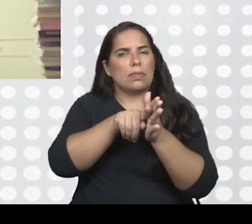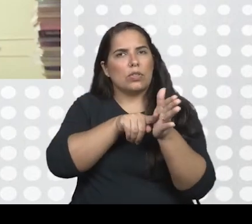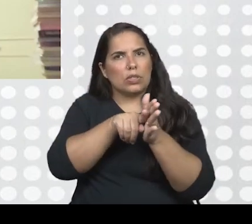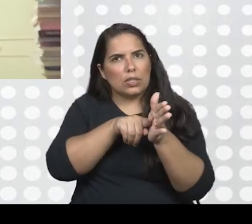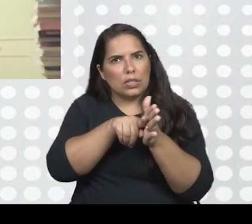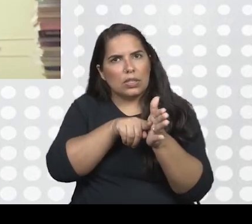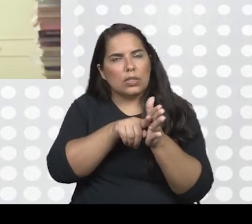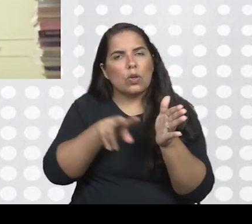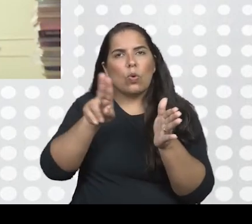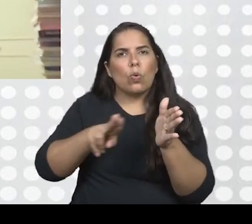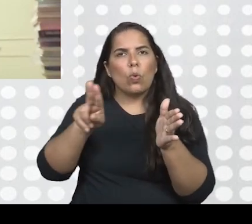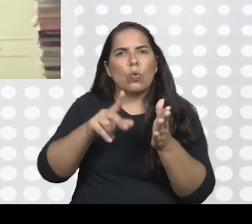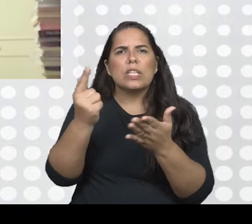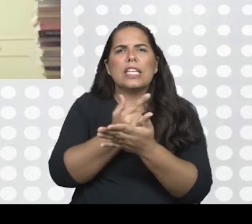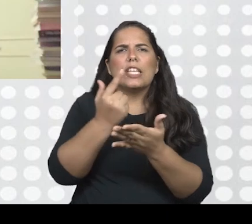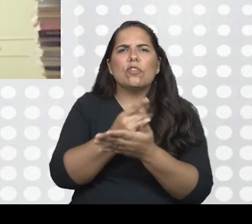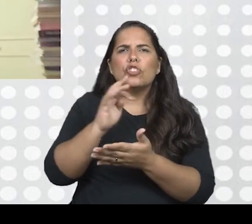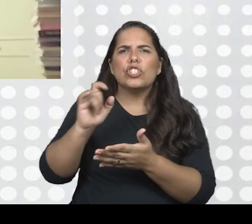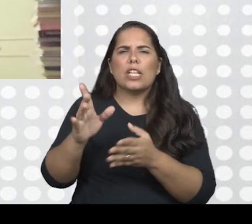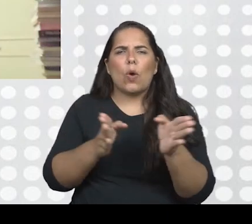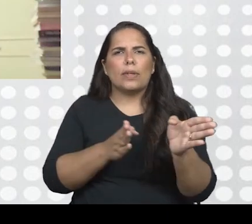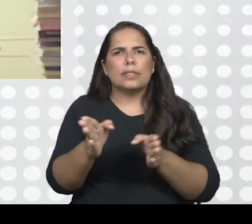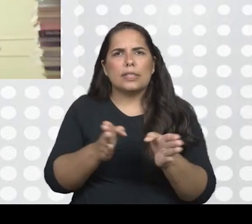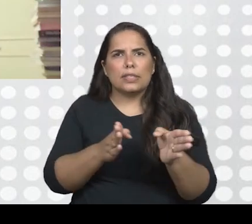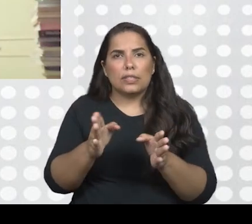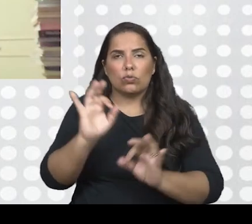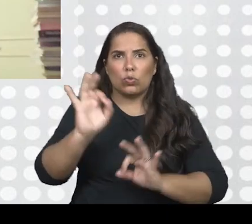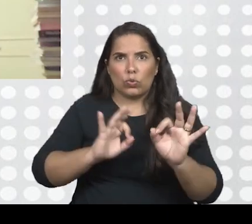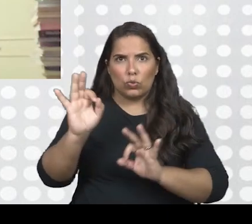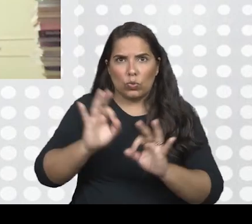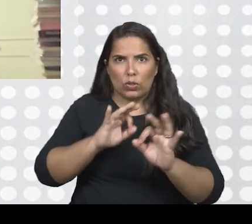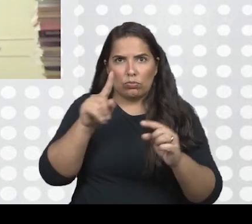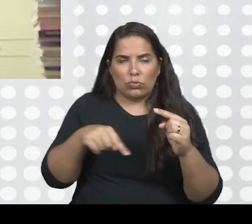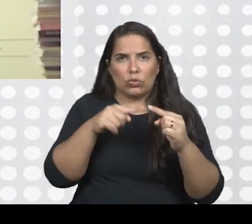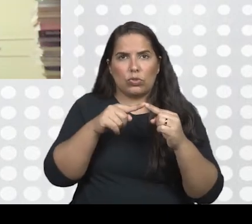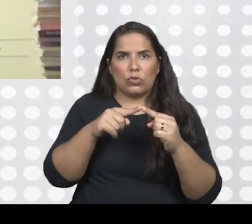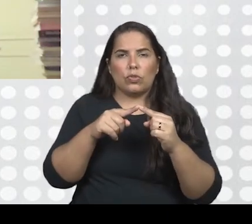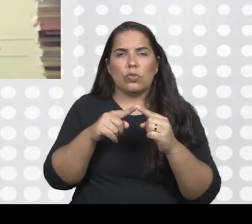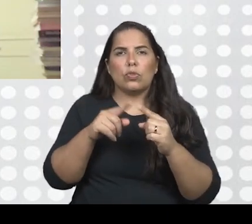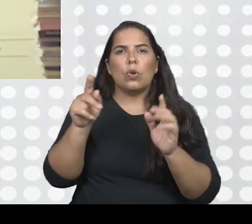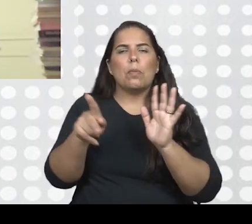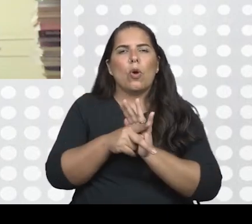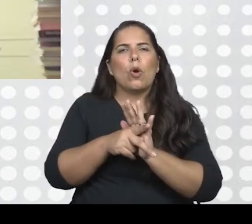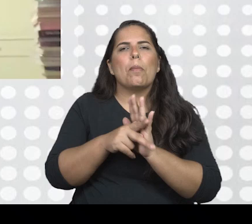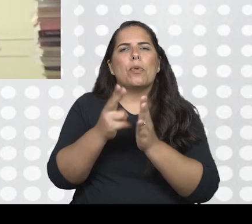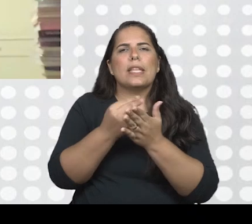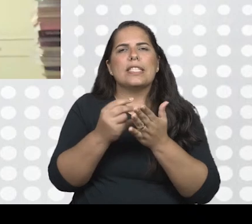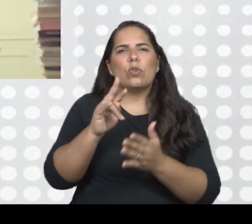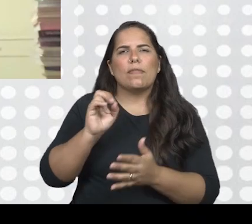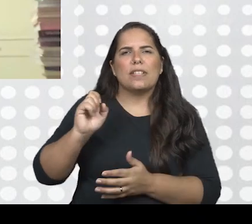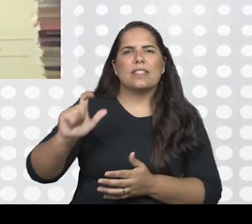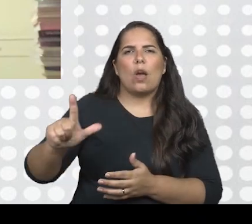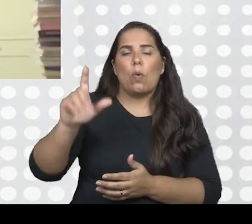pesquisa com o uso de um livro digital acessível, construído na perspectiva do desenho universal para a